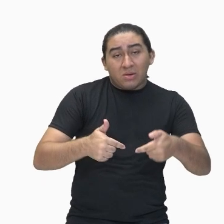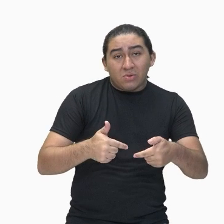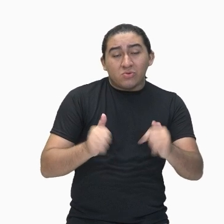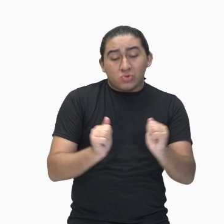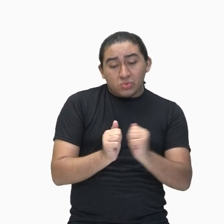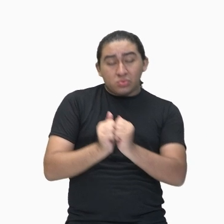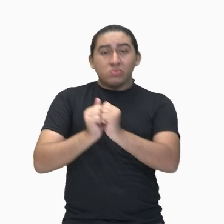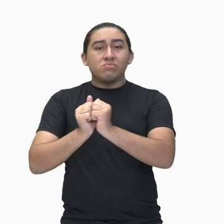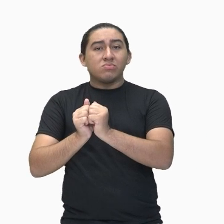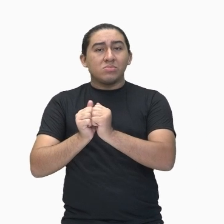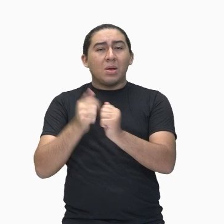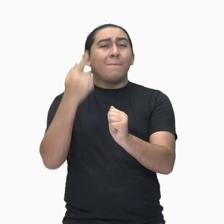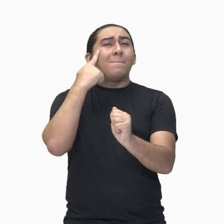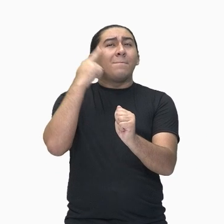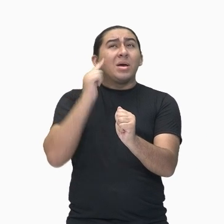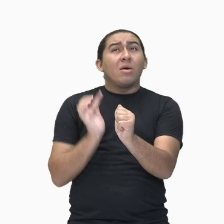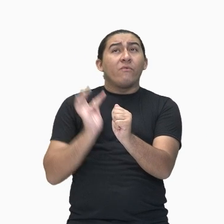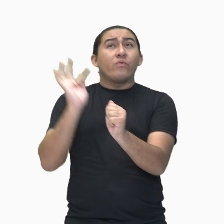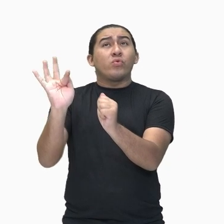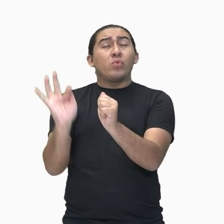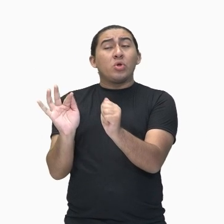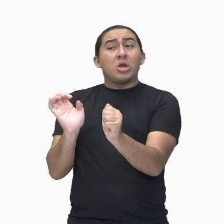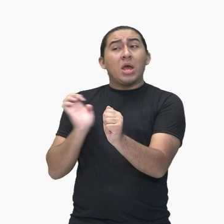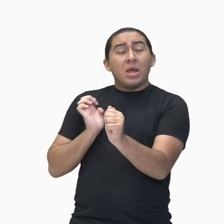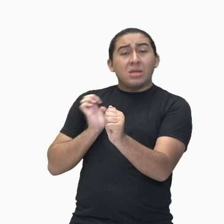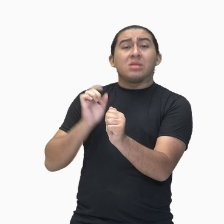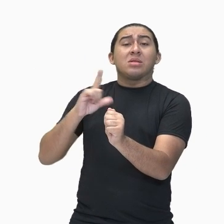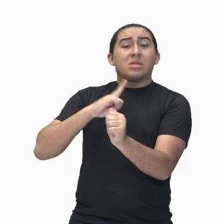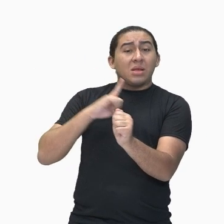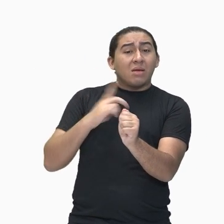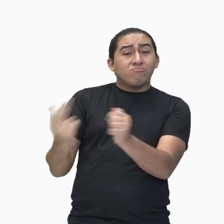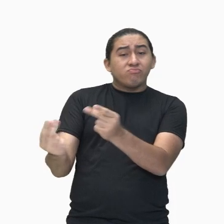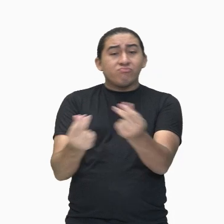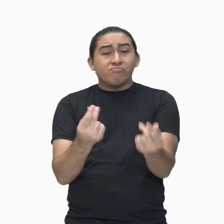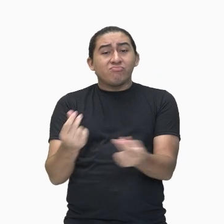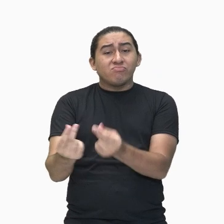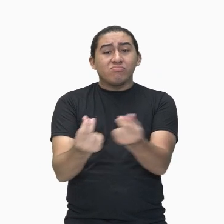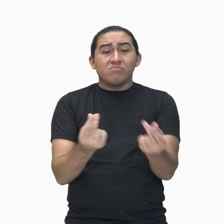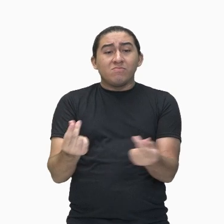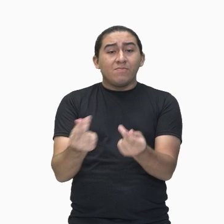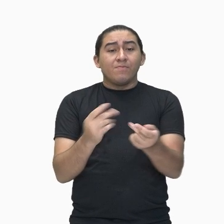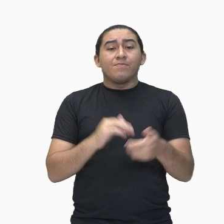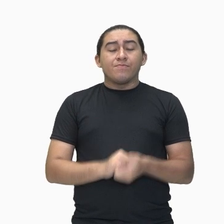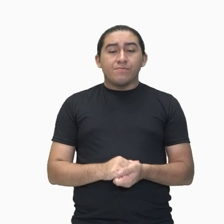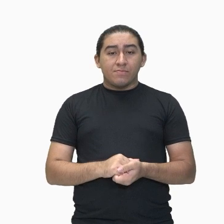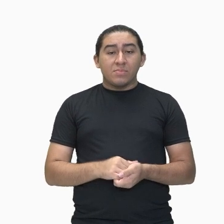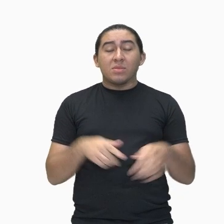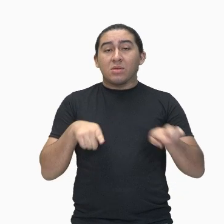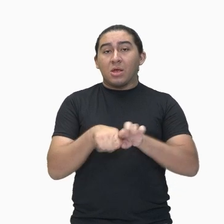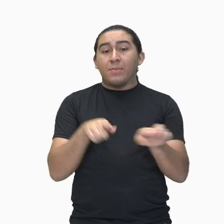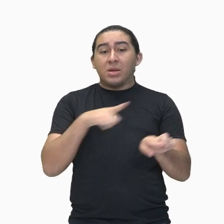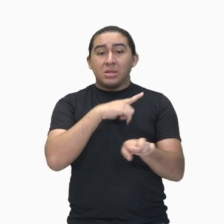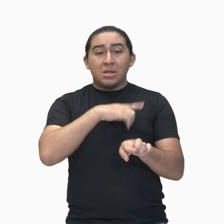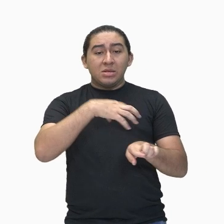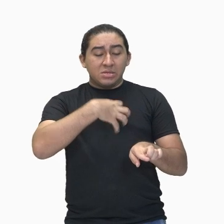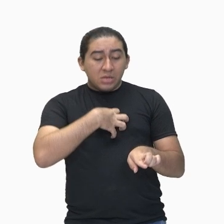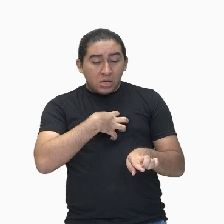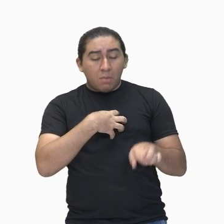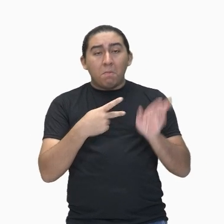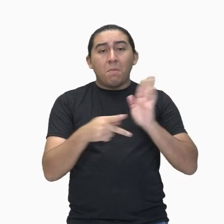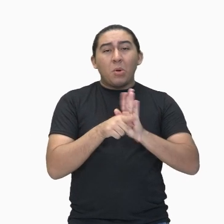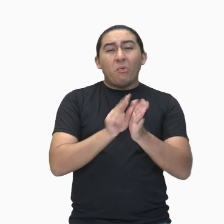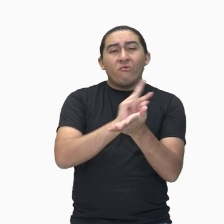Rica te vejo eu já, tu a mim abundante. A ti tocou-te a